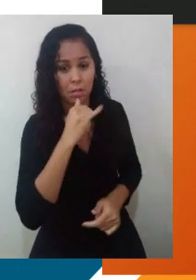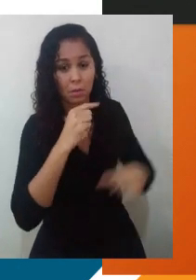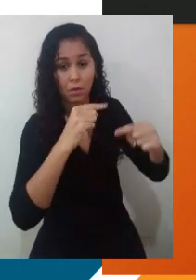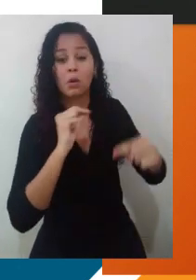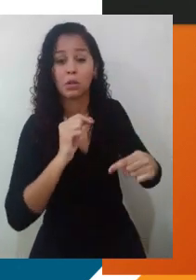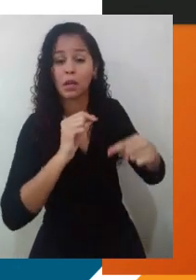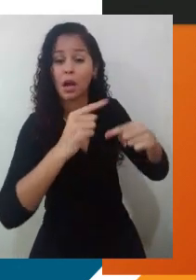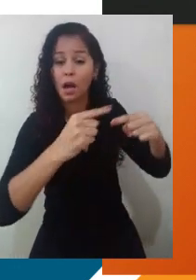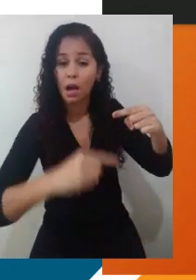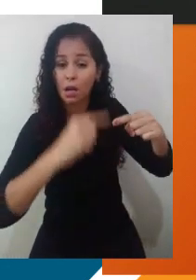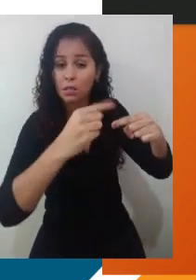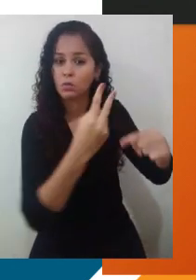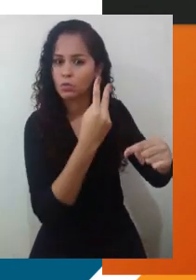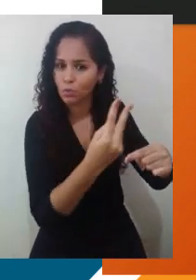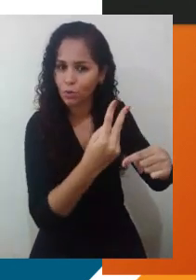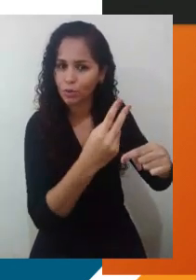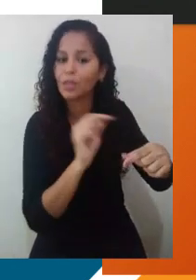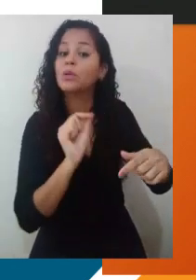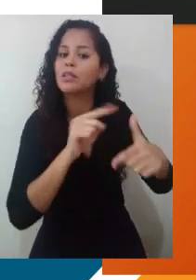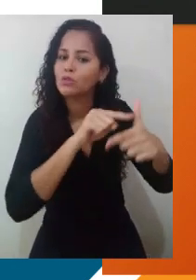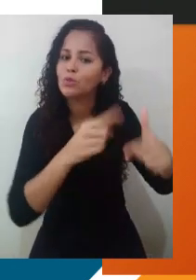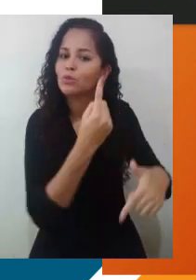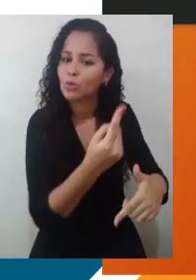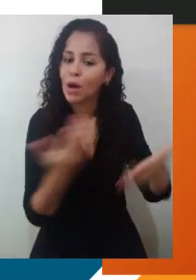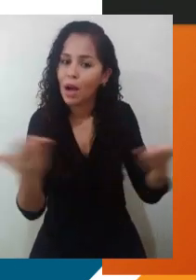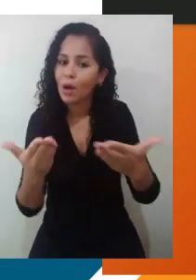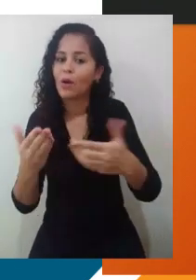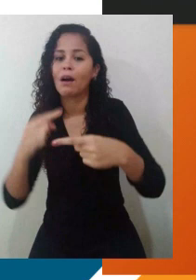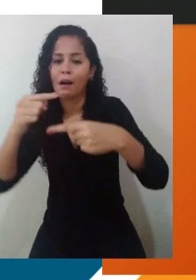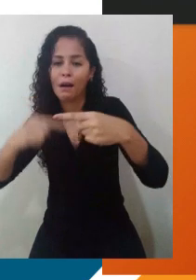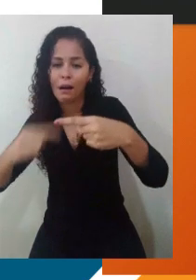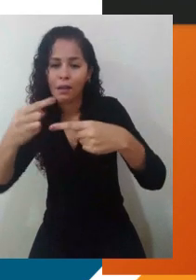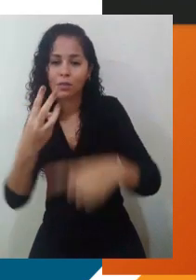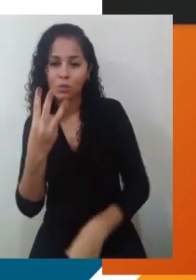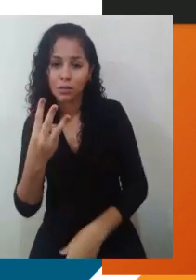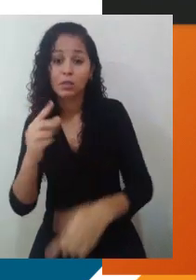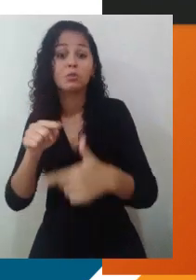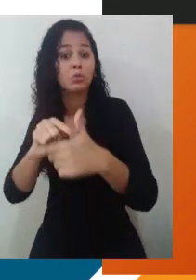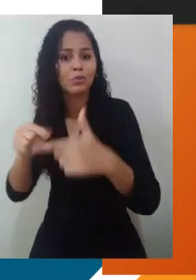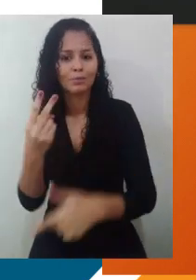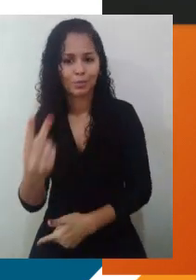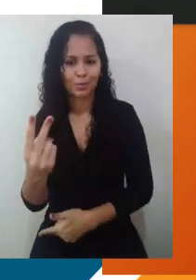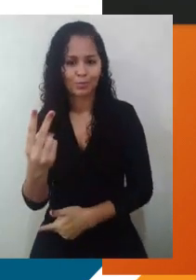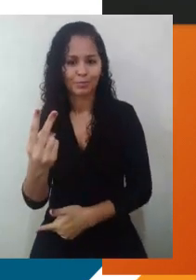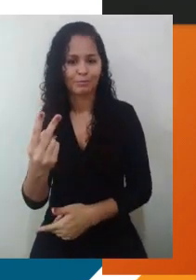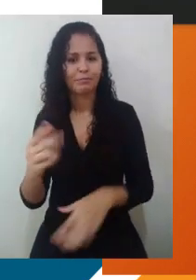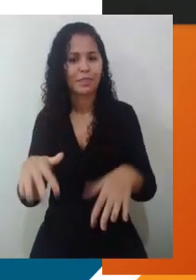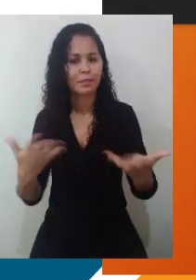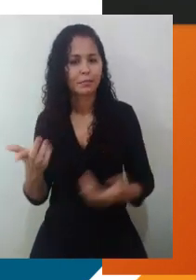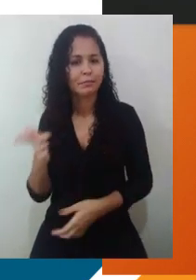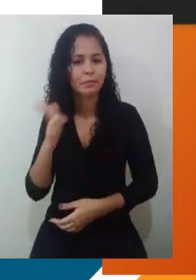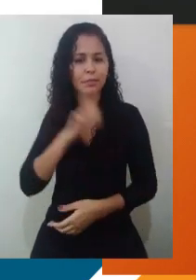nós dividimos por 1. E aqui, onde a razão é 3, nós estamos dividindo por 2. Isso permite que a gente crie uma